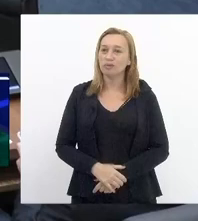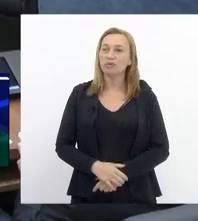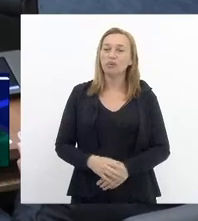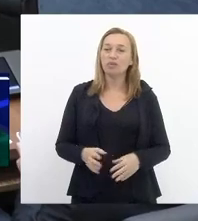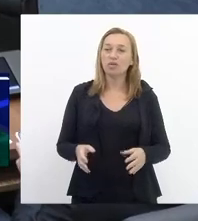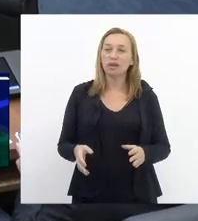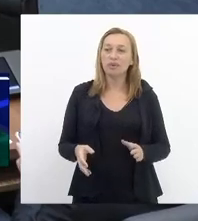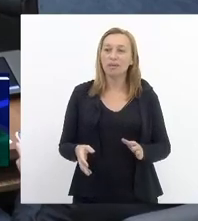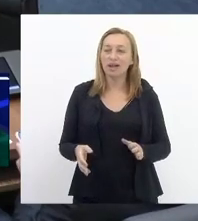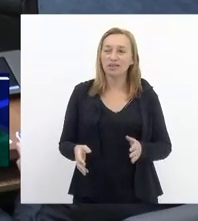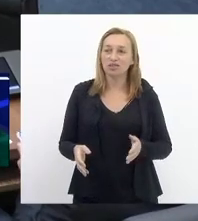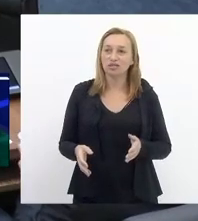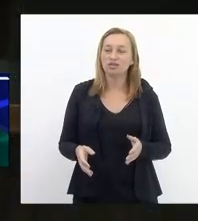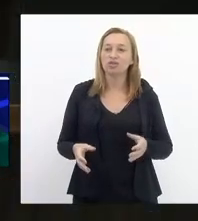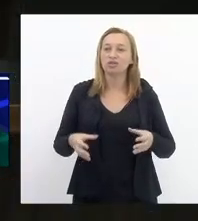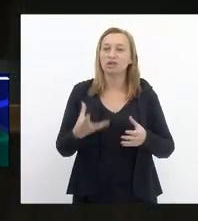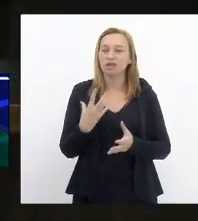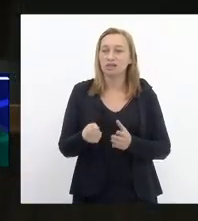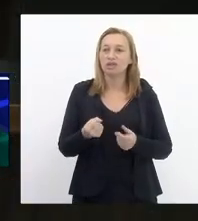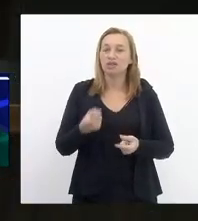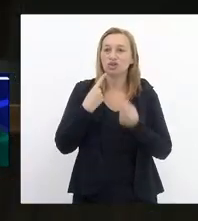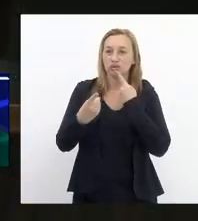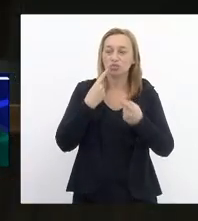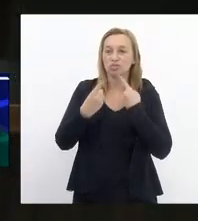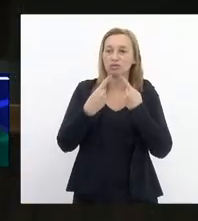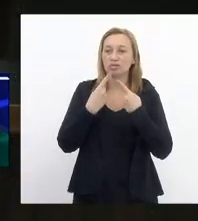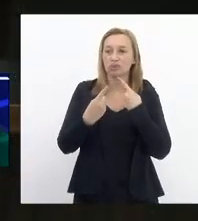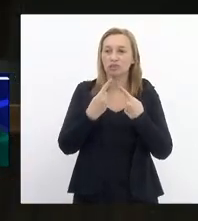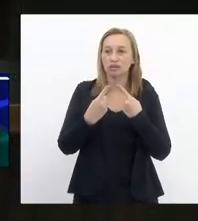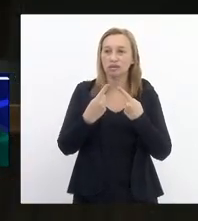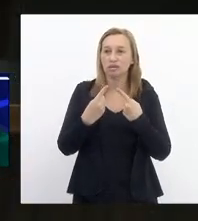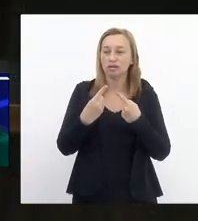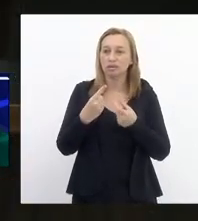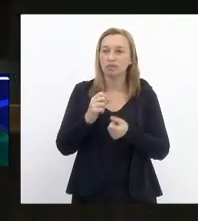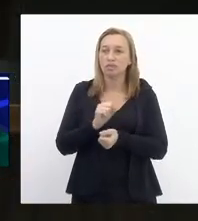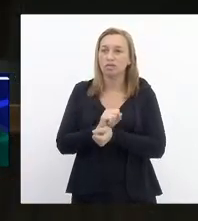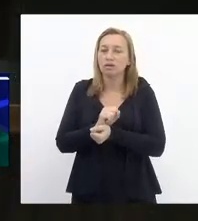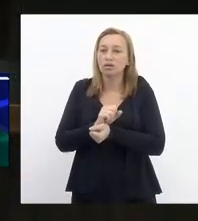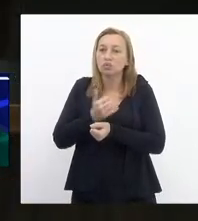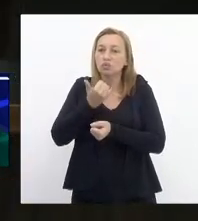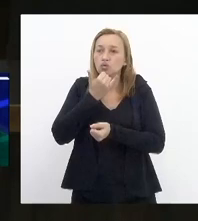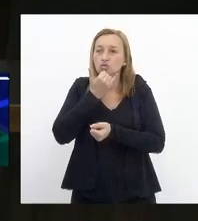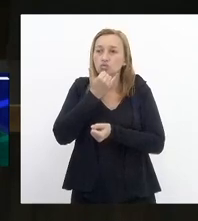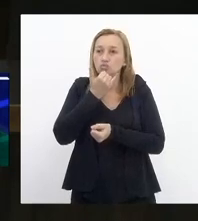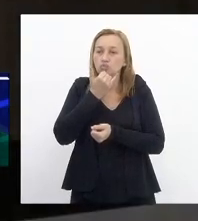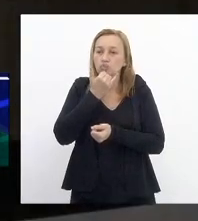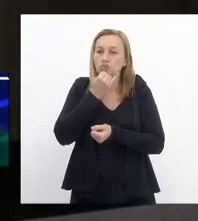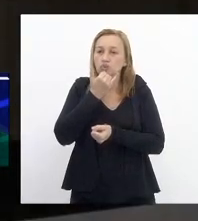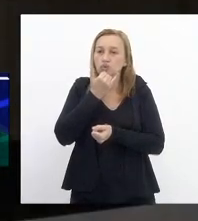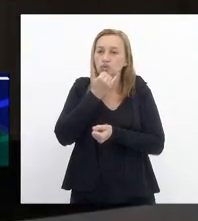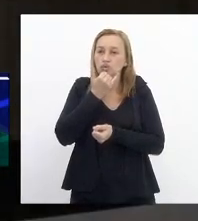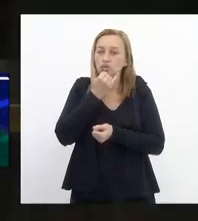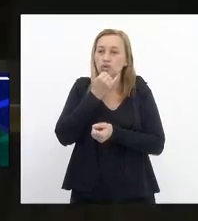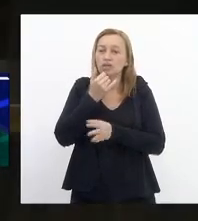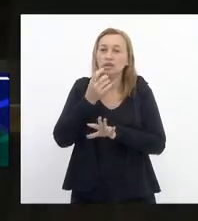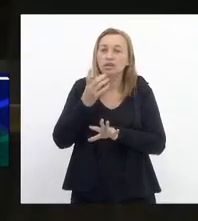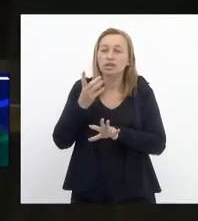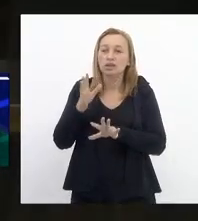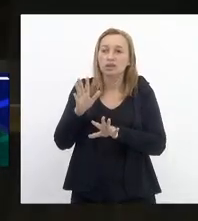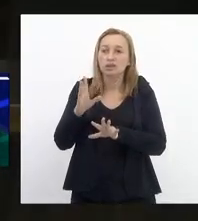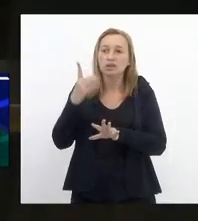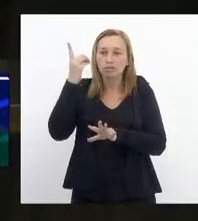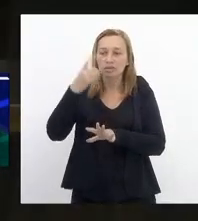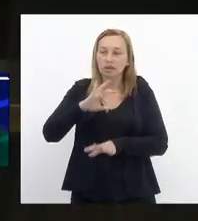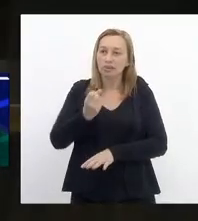Parecer é favorável. Os pareceres emitidos em discussão. O senhor não colheu, desculpa. Um instante. Na Comissão de Saúde, deputada Marta